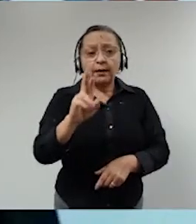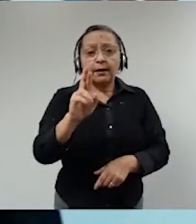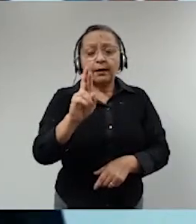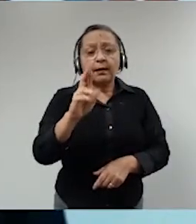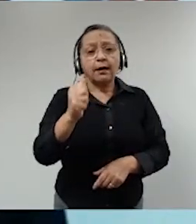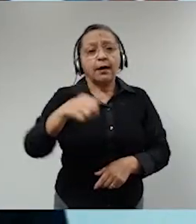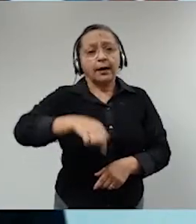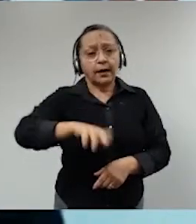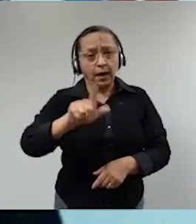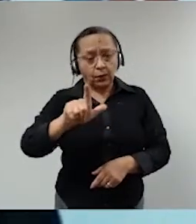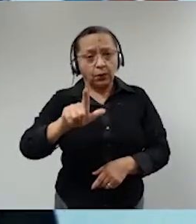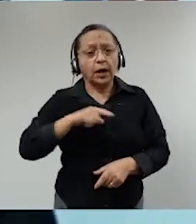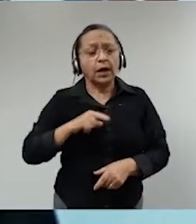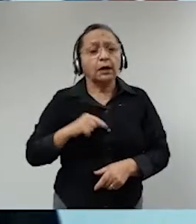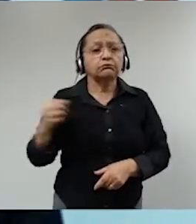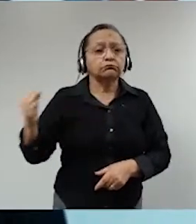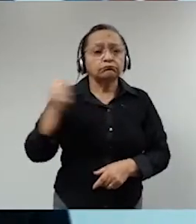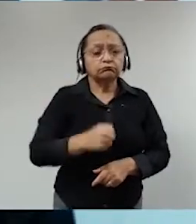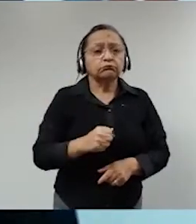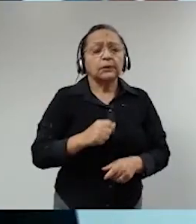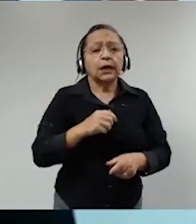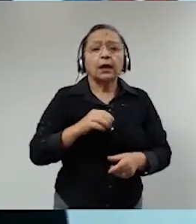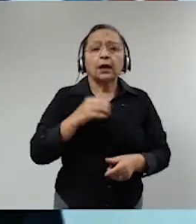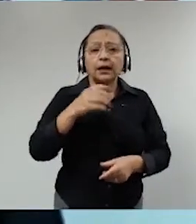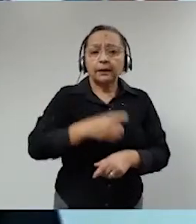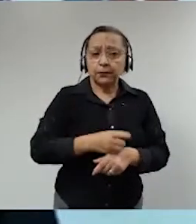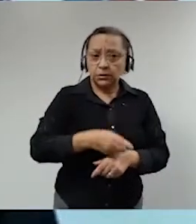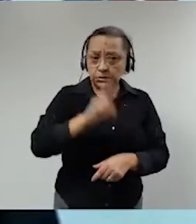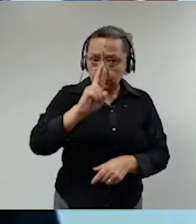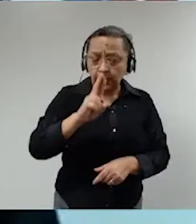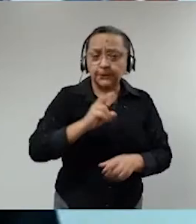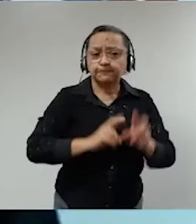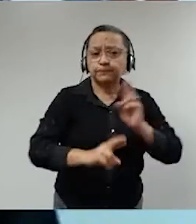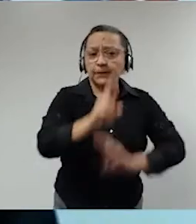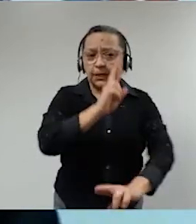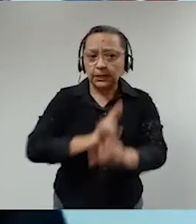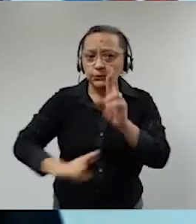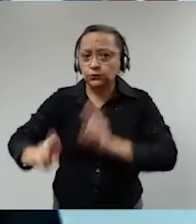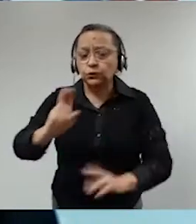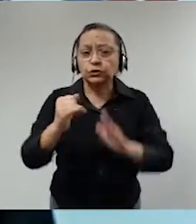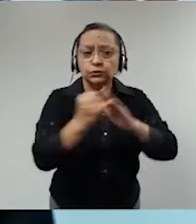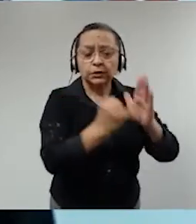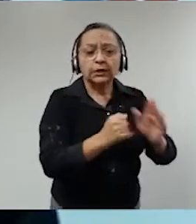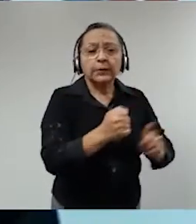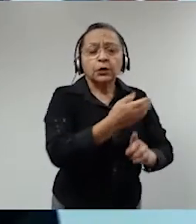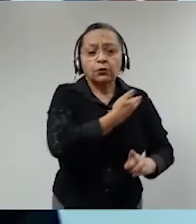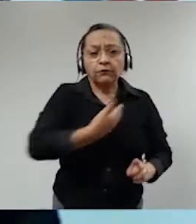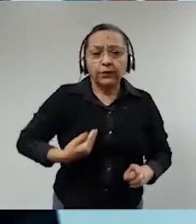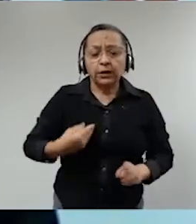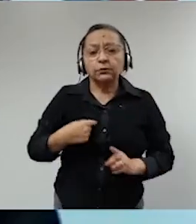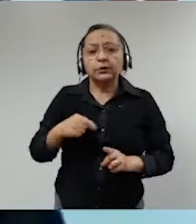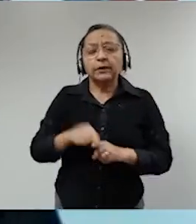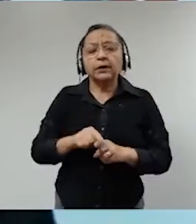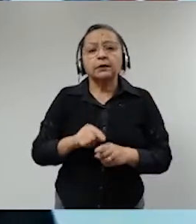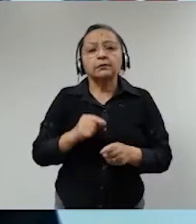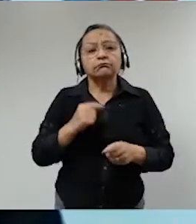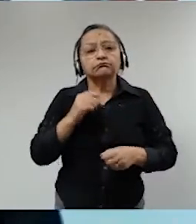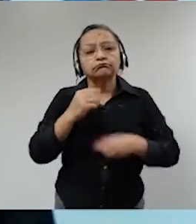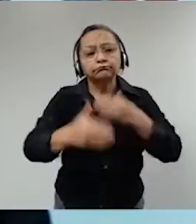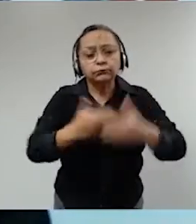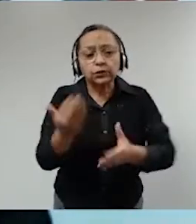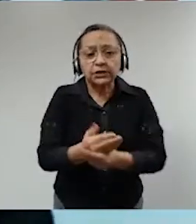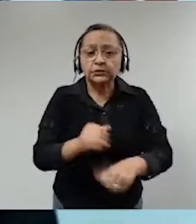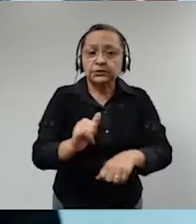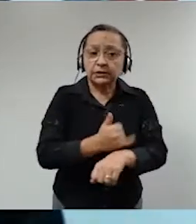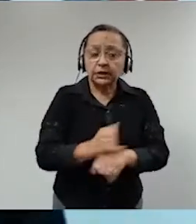direito concorrencial, relações institucionais e governamentais e contencioso estratégico. Formou-se em